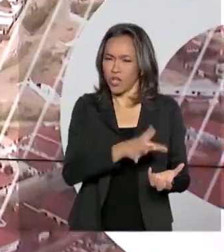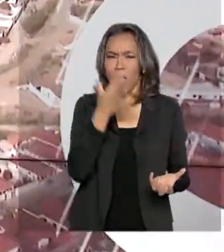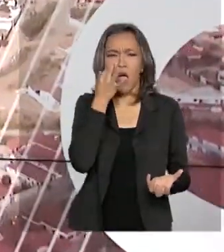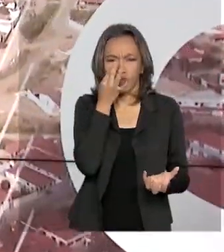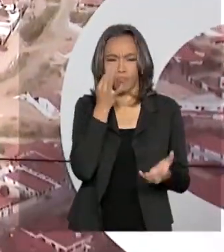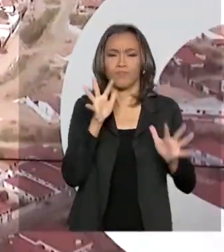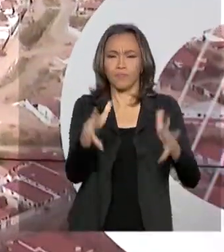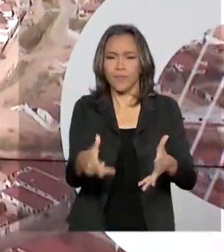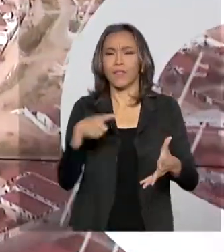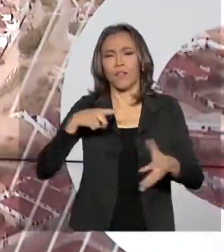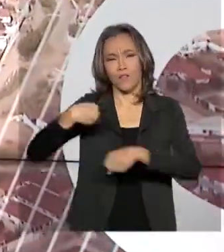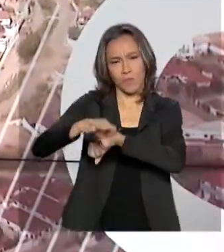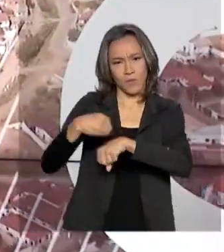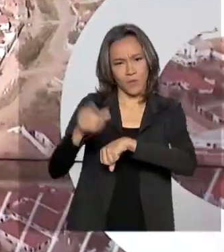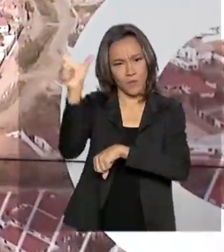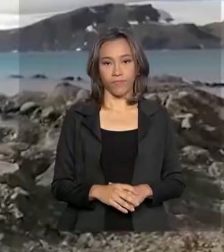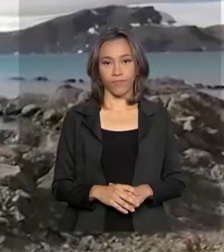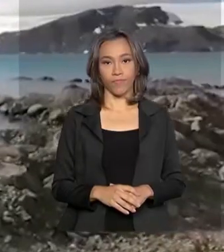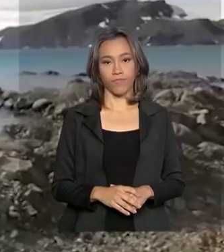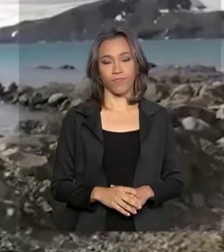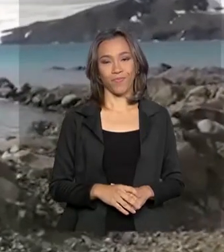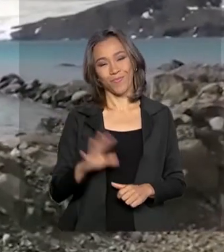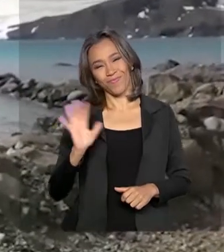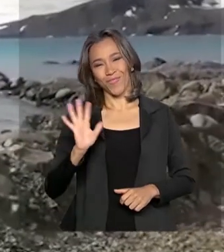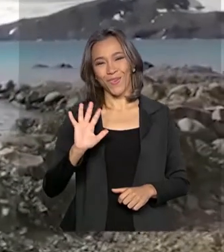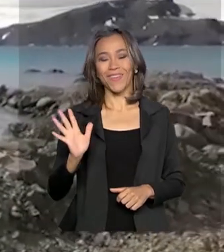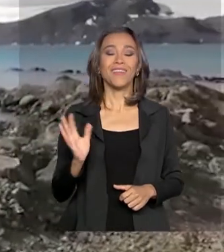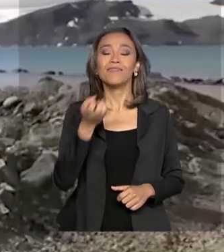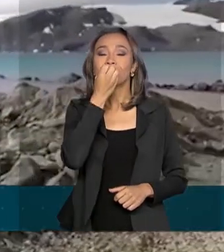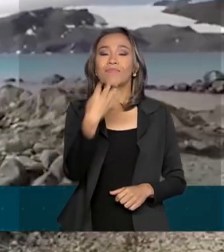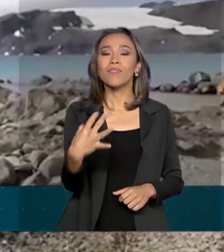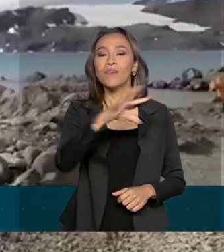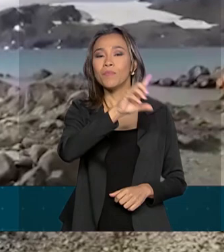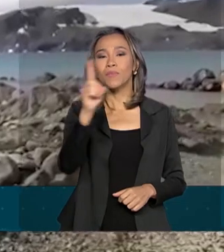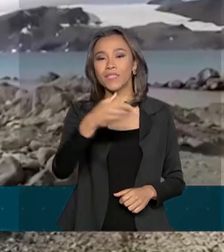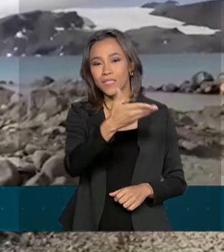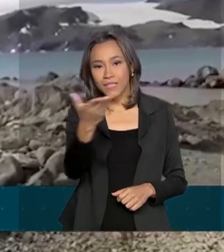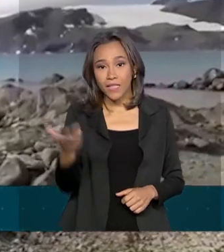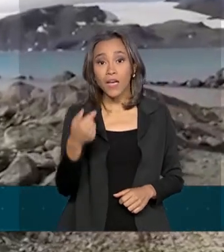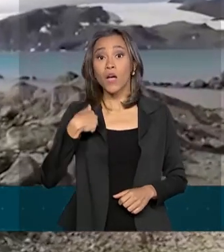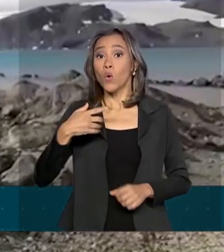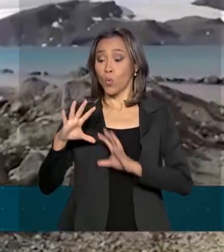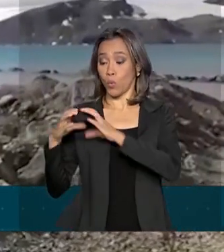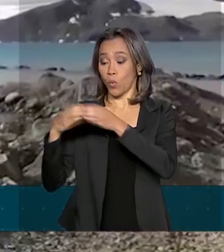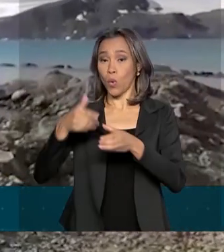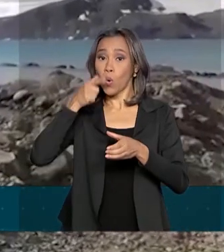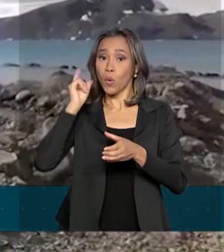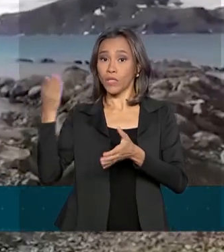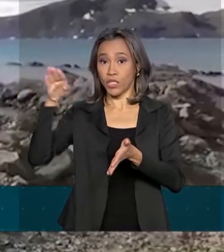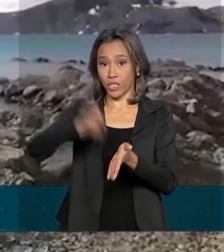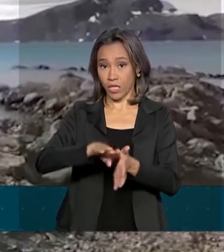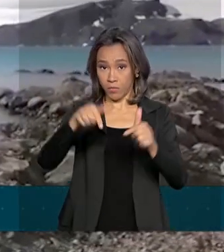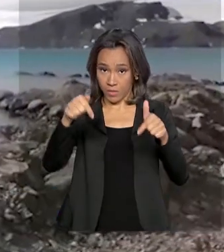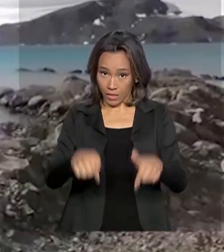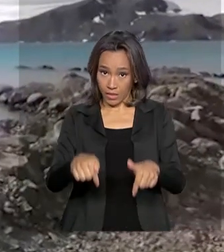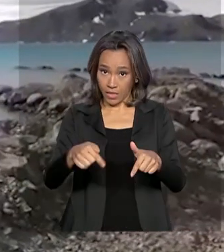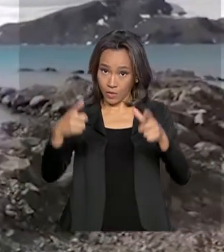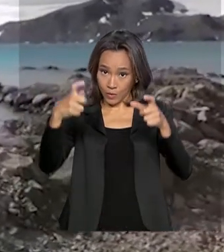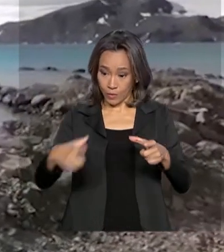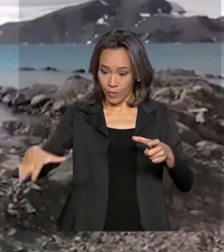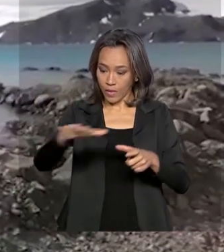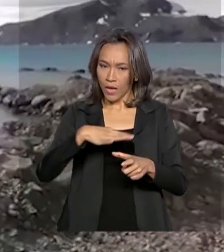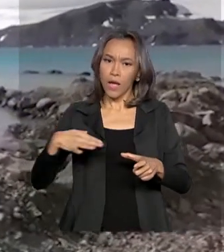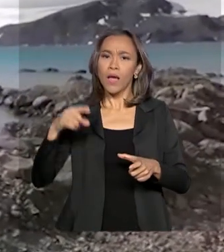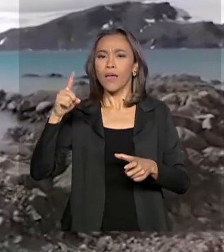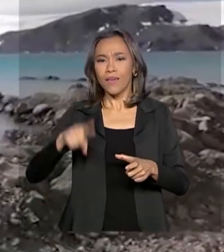de Almeida tem as informações. Olá, Renata, bom dia. A equipe da TV Brasil chegou ontem aqui na ilha de Rei Jorge, na Antártica, onde fica